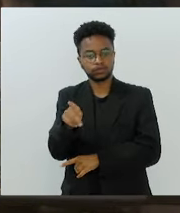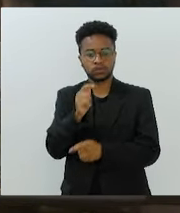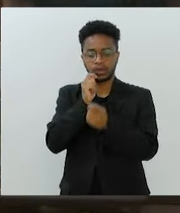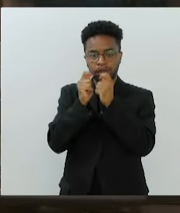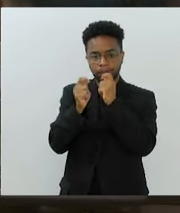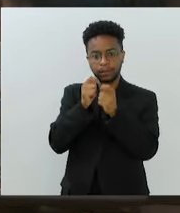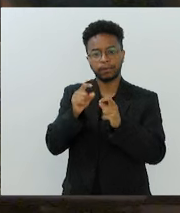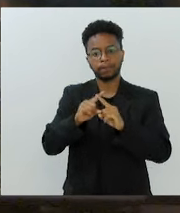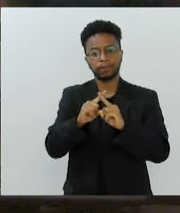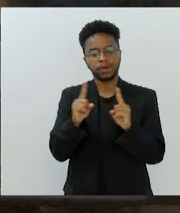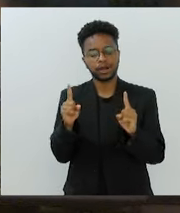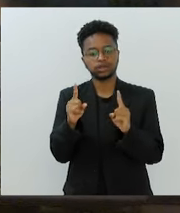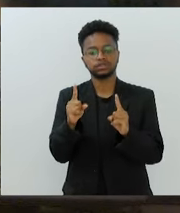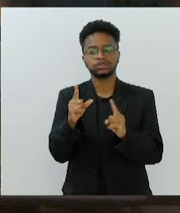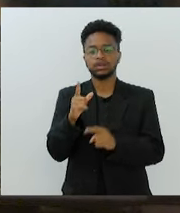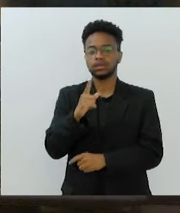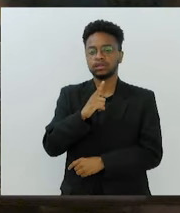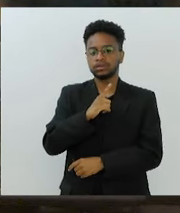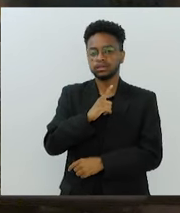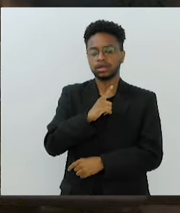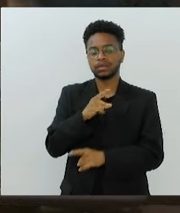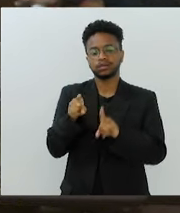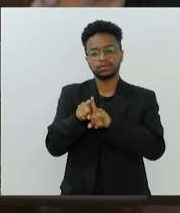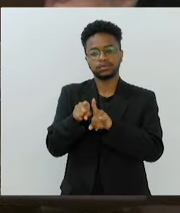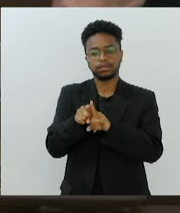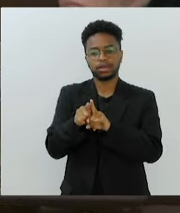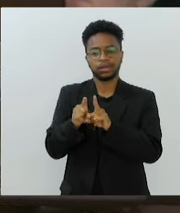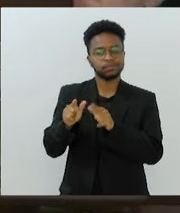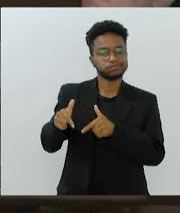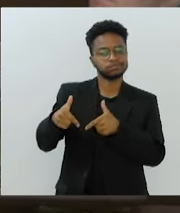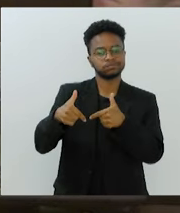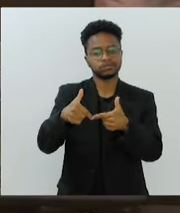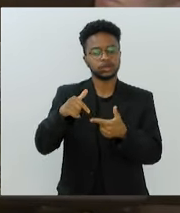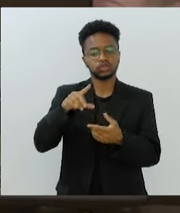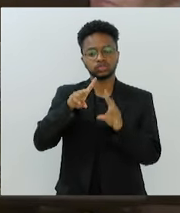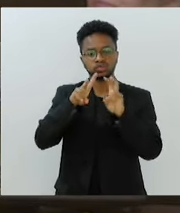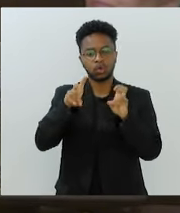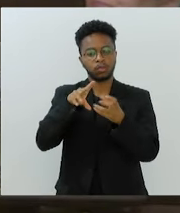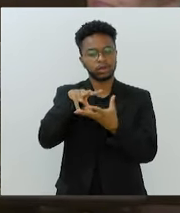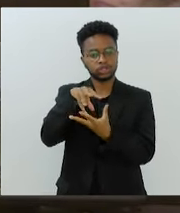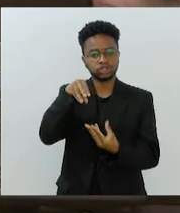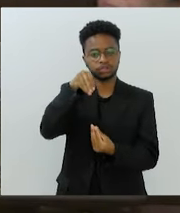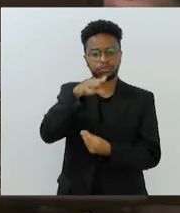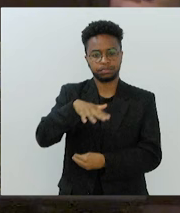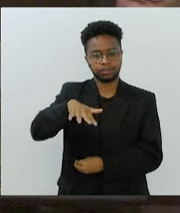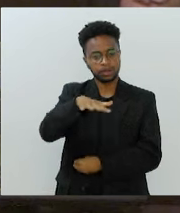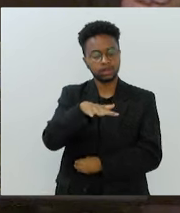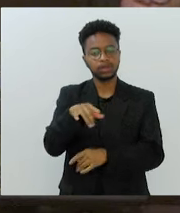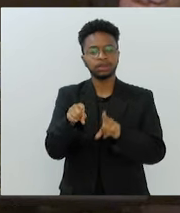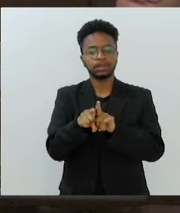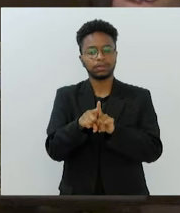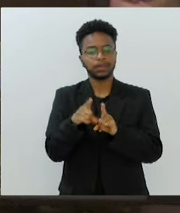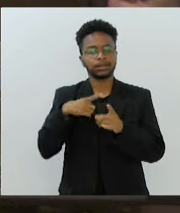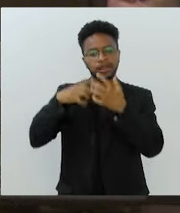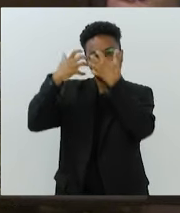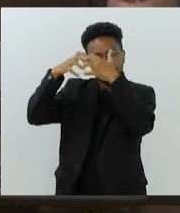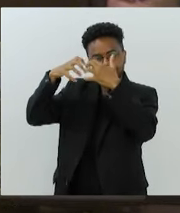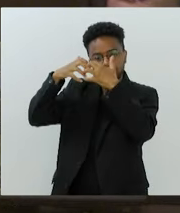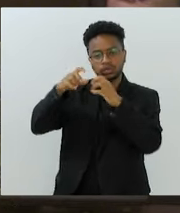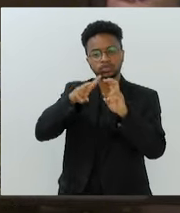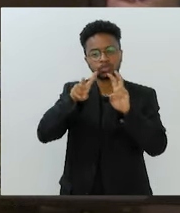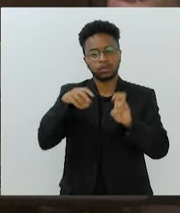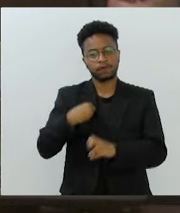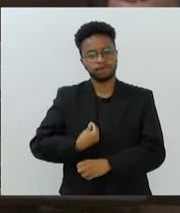uma grande dimensão espiritual, escreve muito sobre isso, tem reflexões sobre a questão da vida,